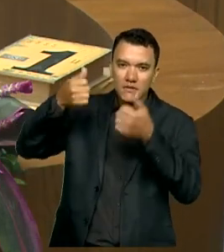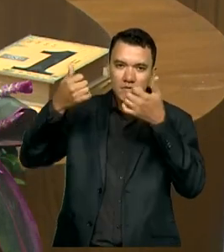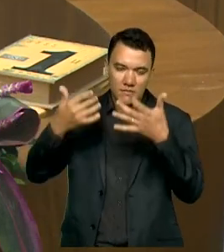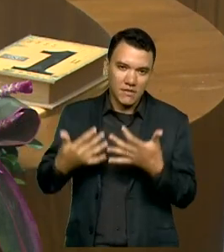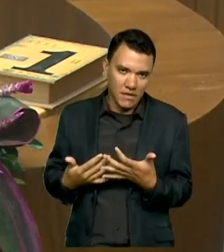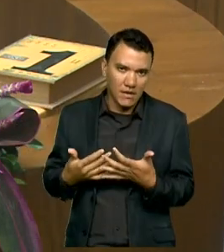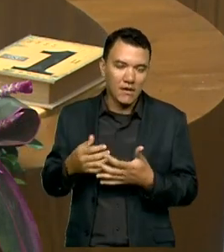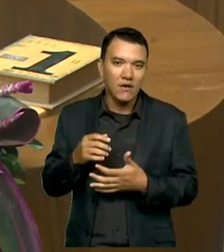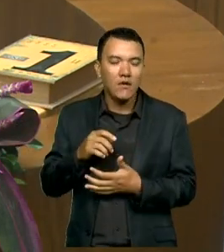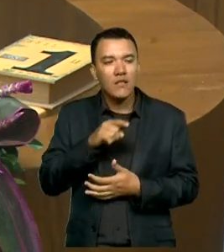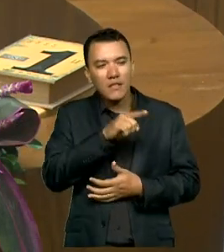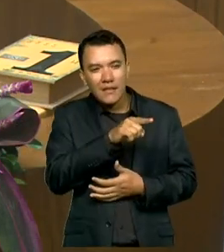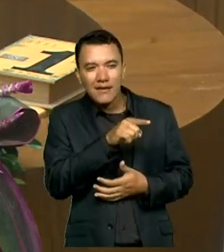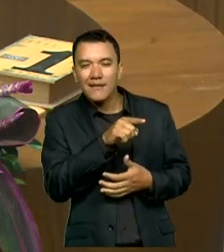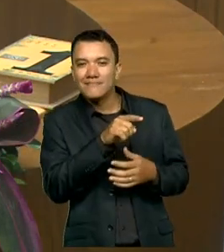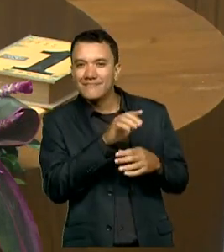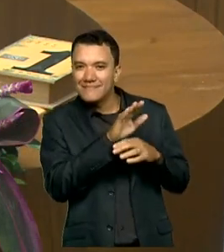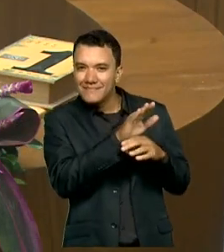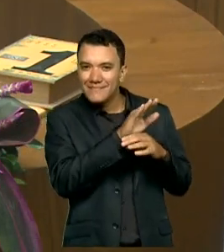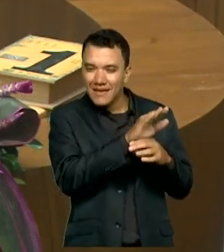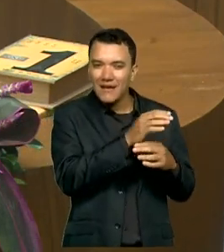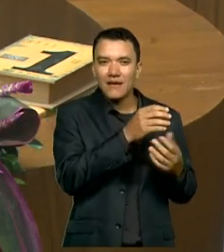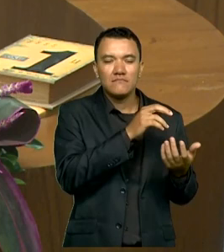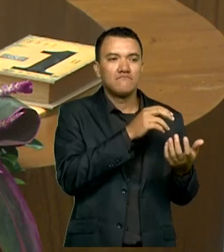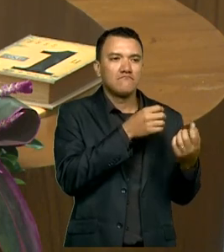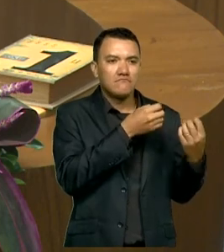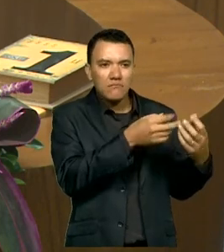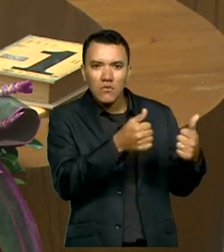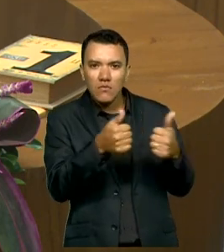do quão foi bom, de quantos benefícios